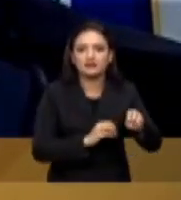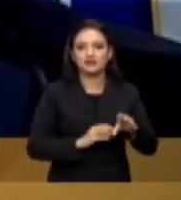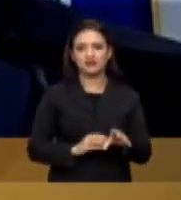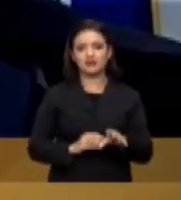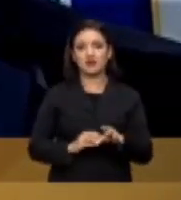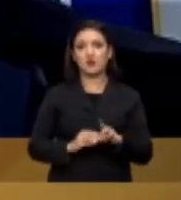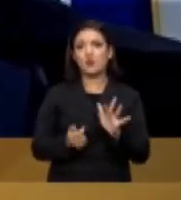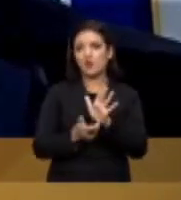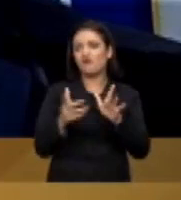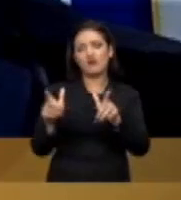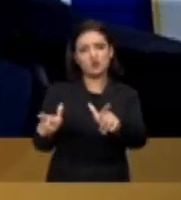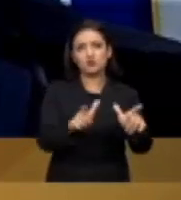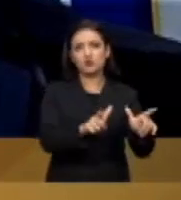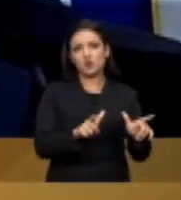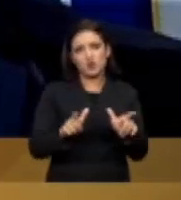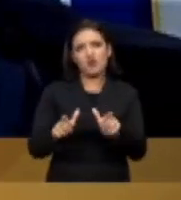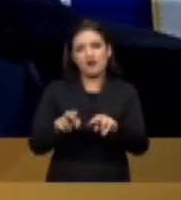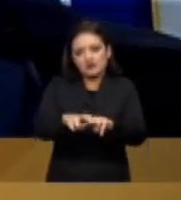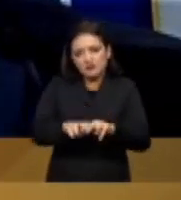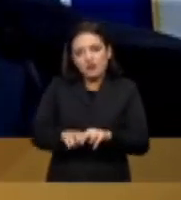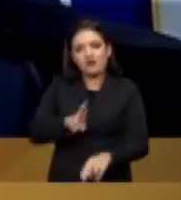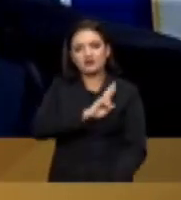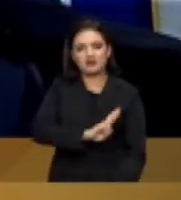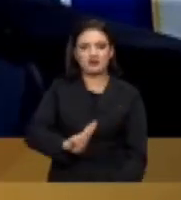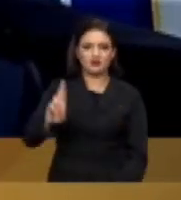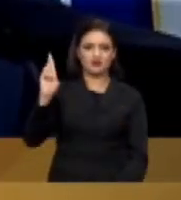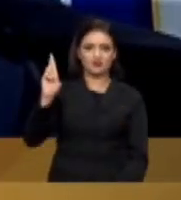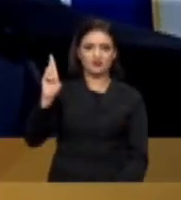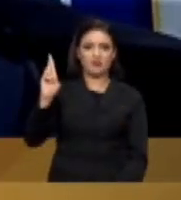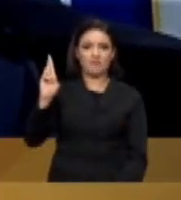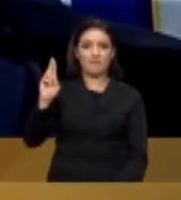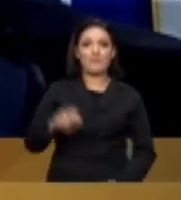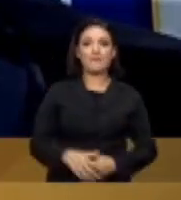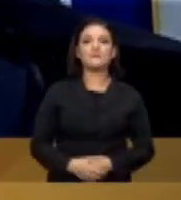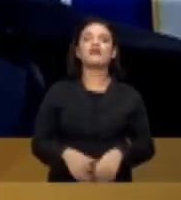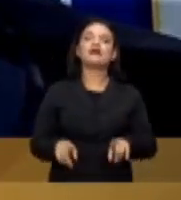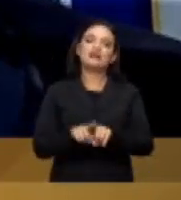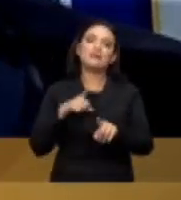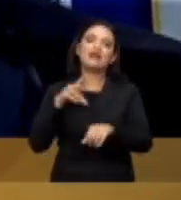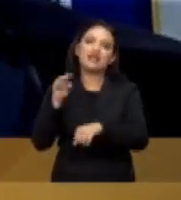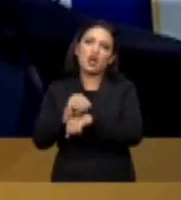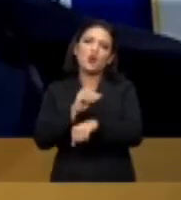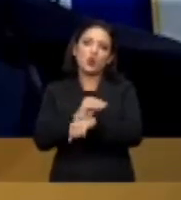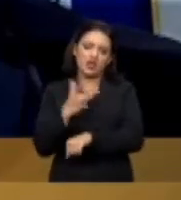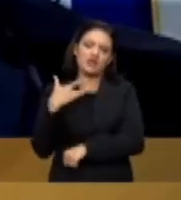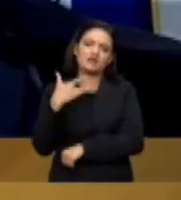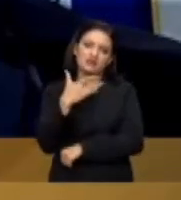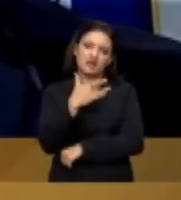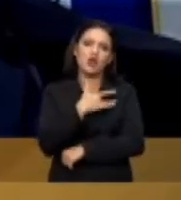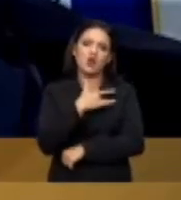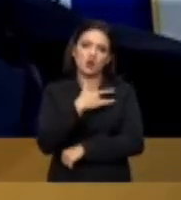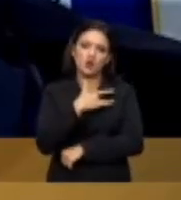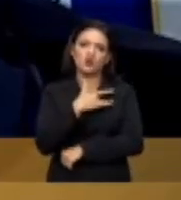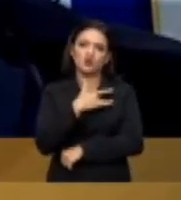desses segmentos religiosos. E mais que isso, há o cuidado com a saúde também